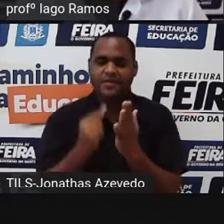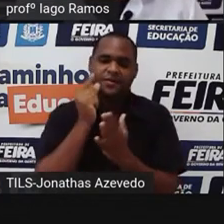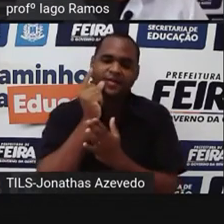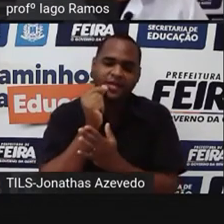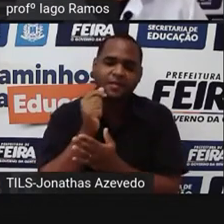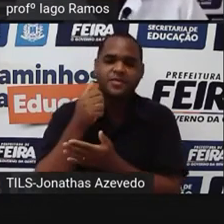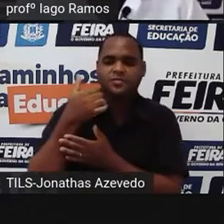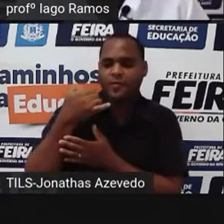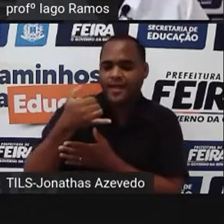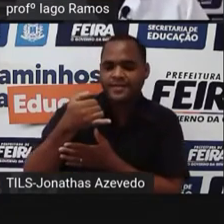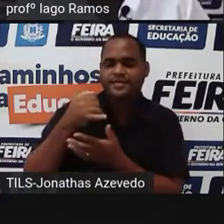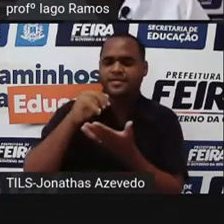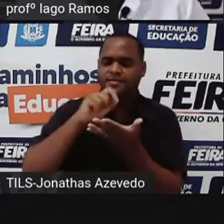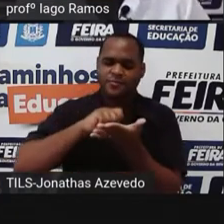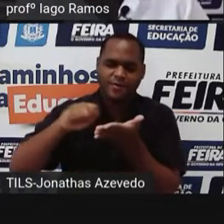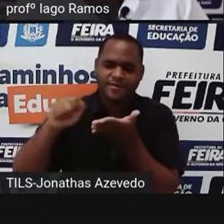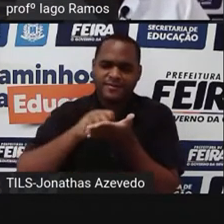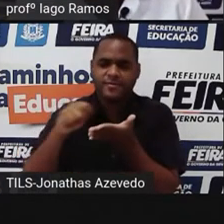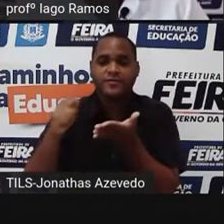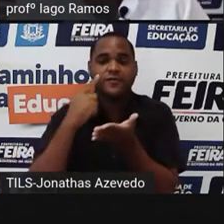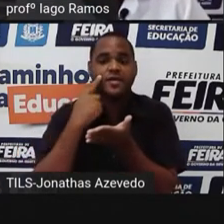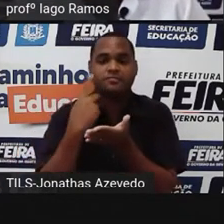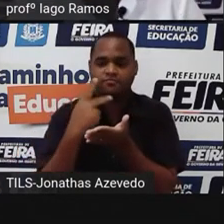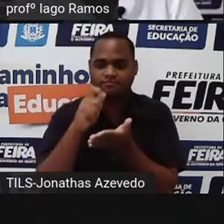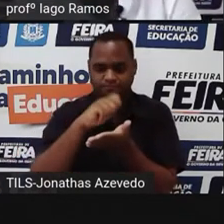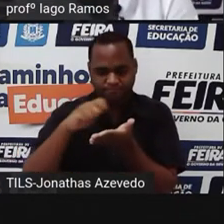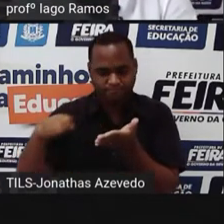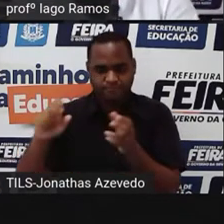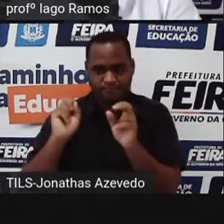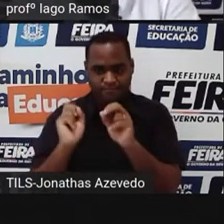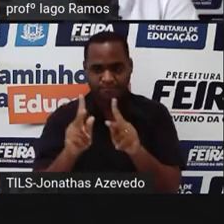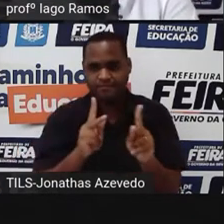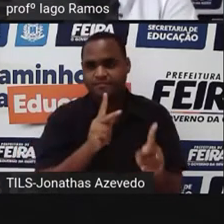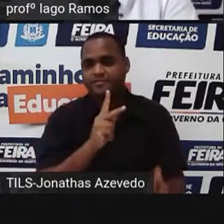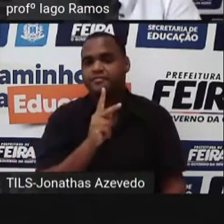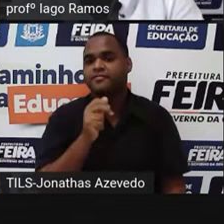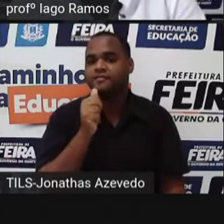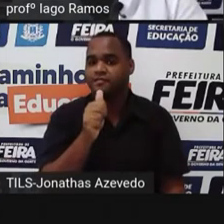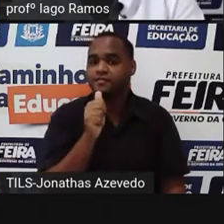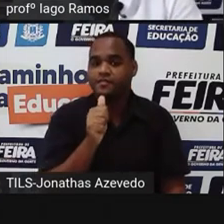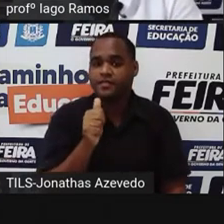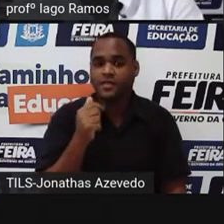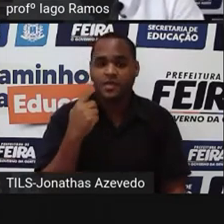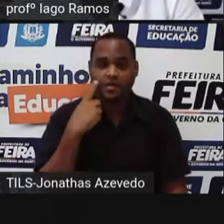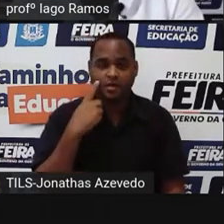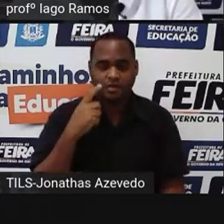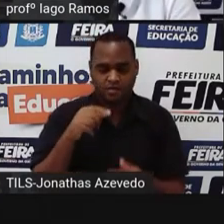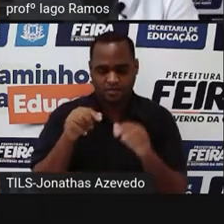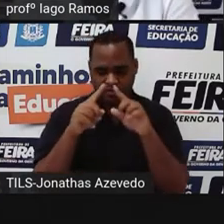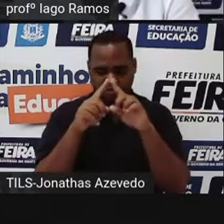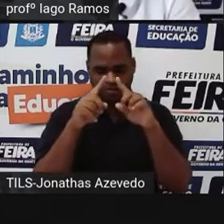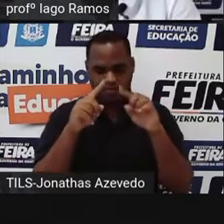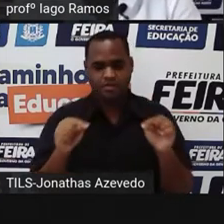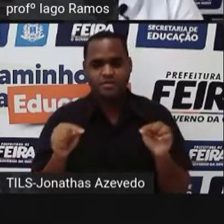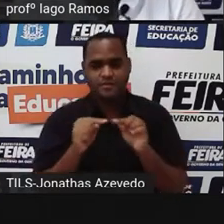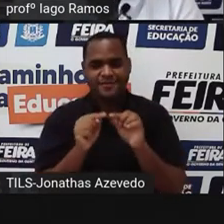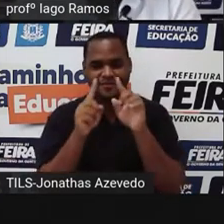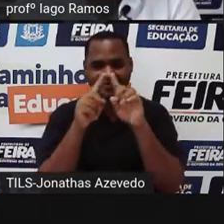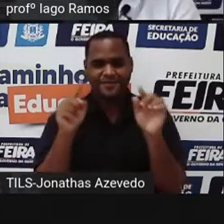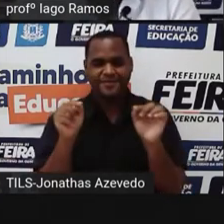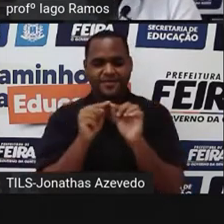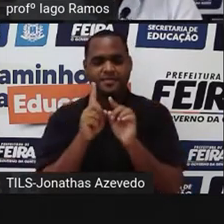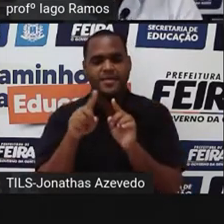borracha, a caneta, para você fazer suas anotações, tá bom? O triângulo retângulo, ele já começa a